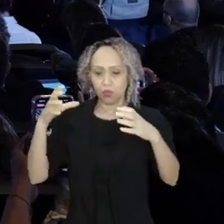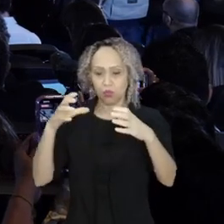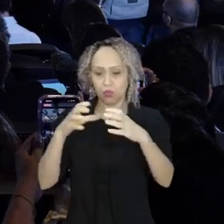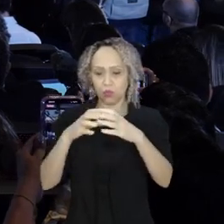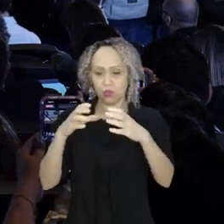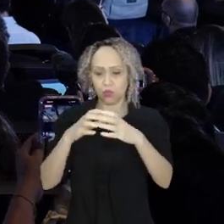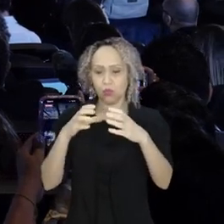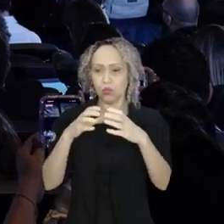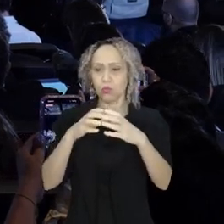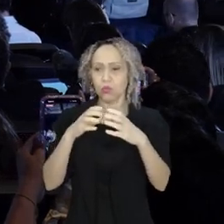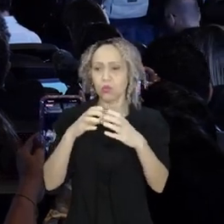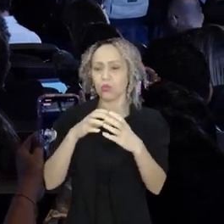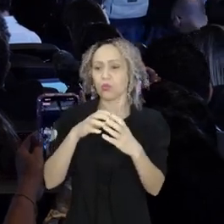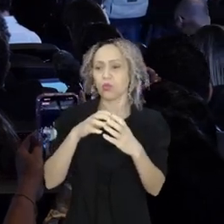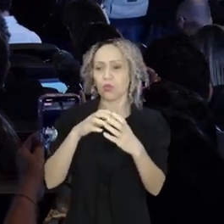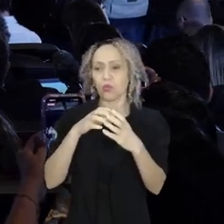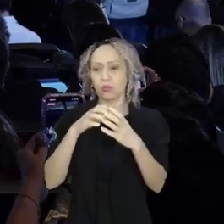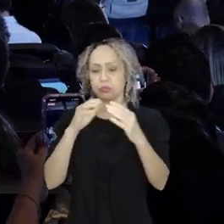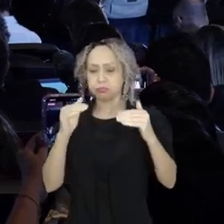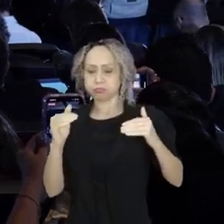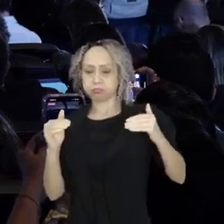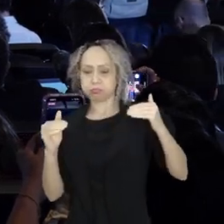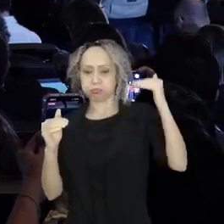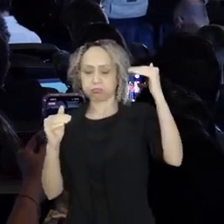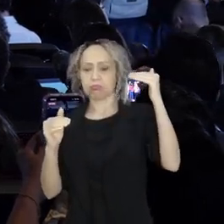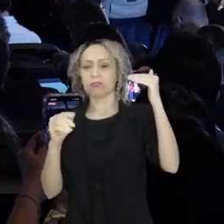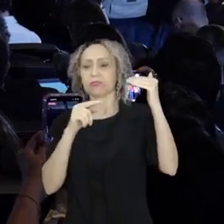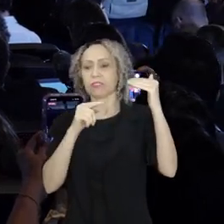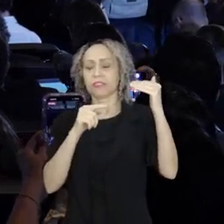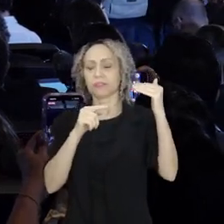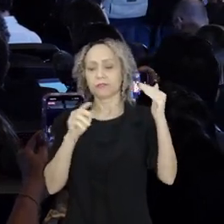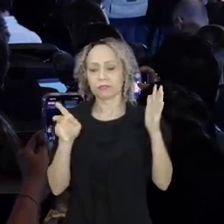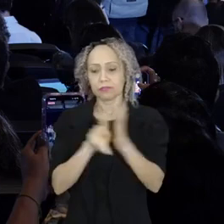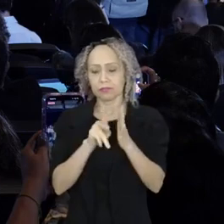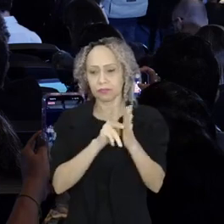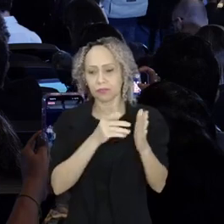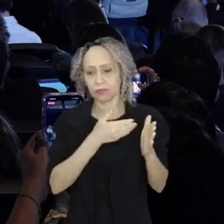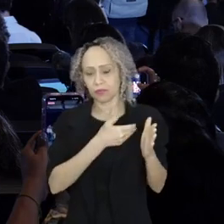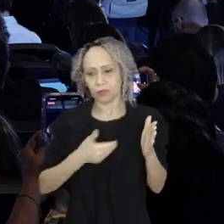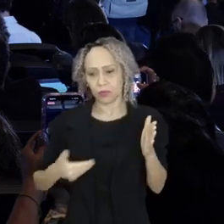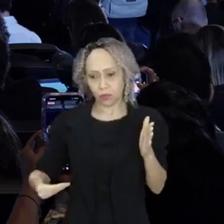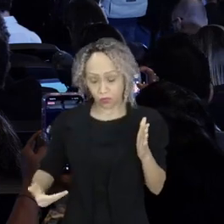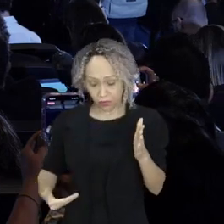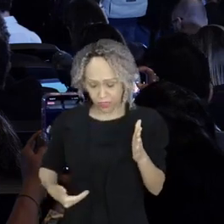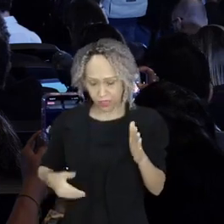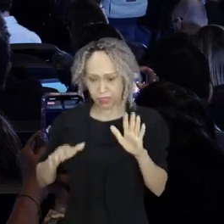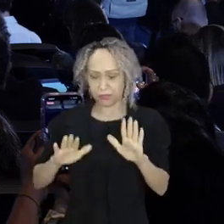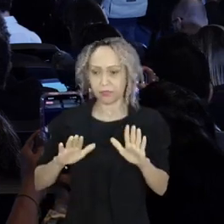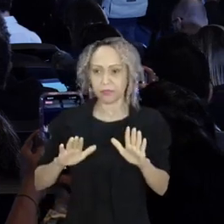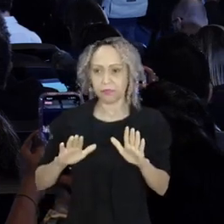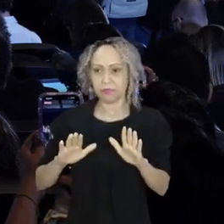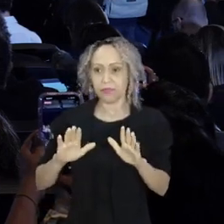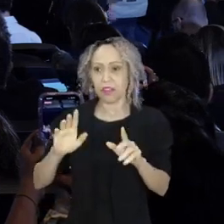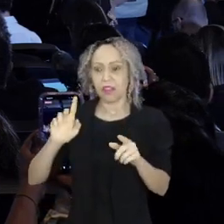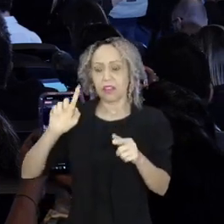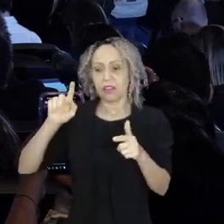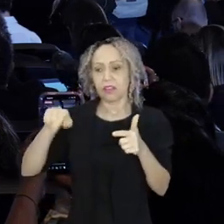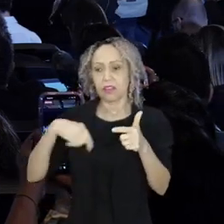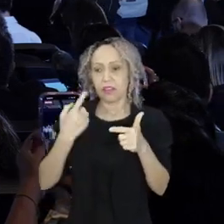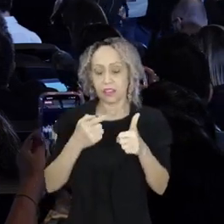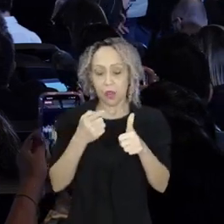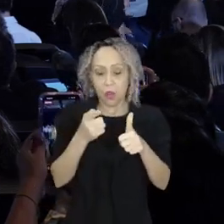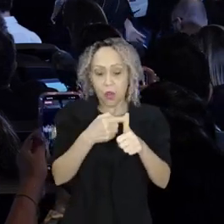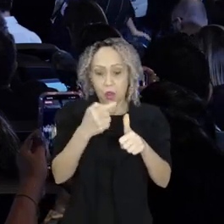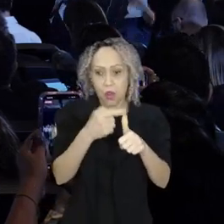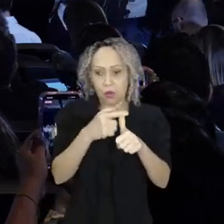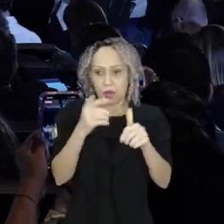Não menos importante, a partir da posse, a gente vai começar a discutir o segundo escalão, os cargos